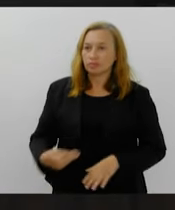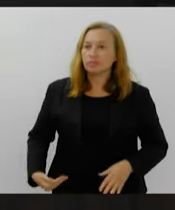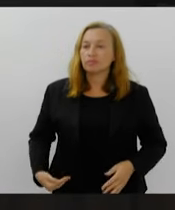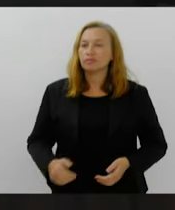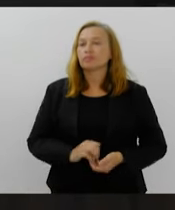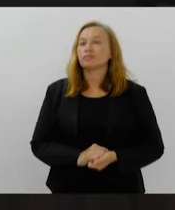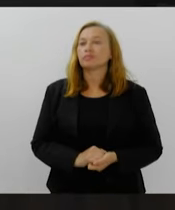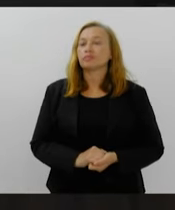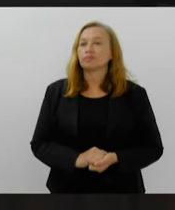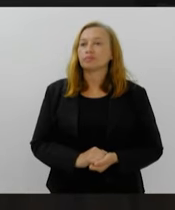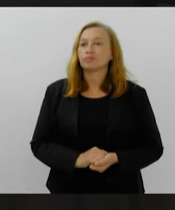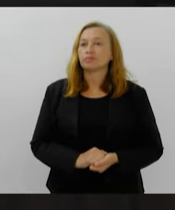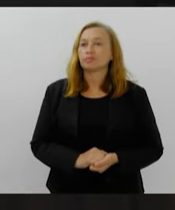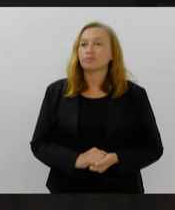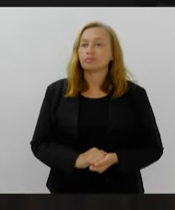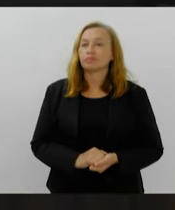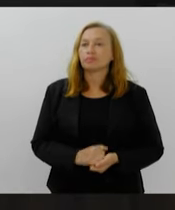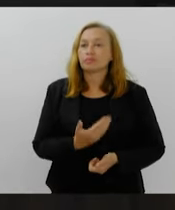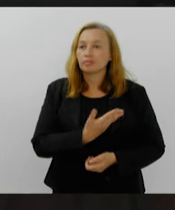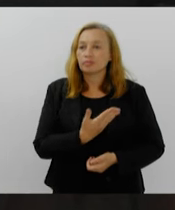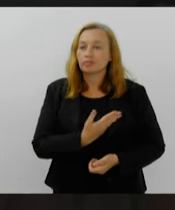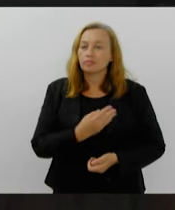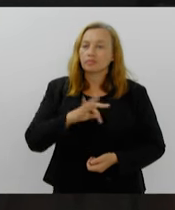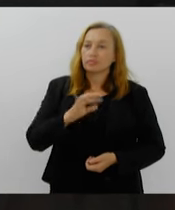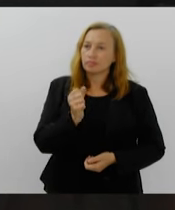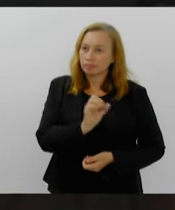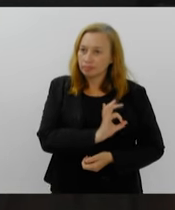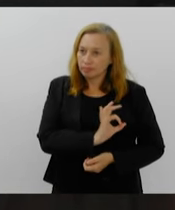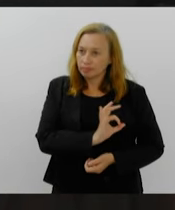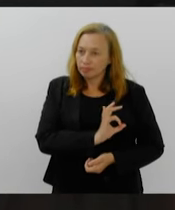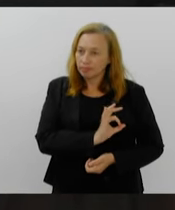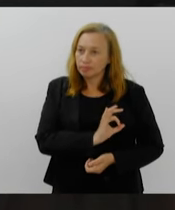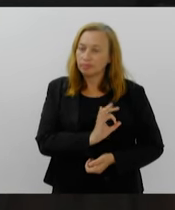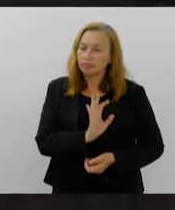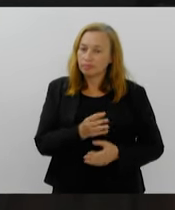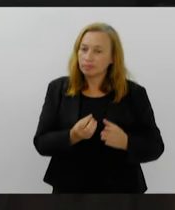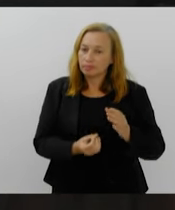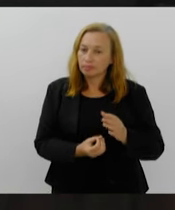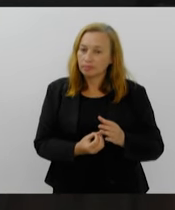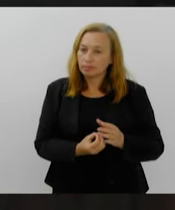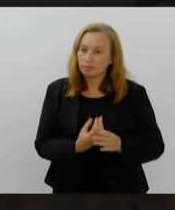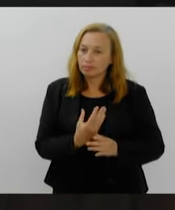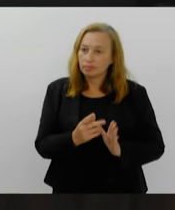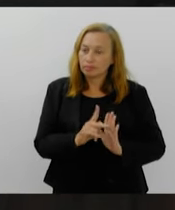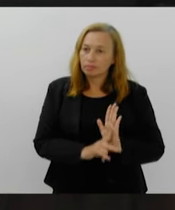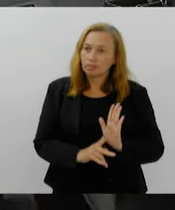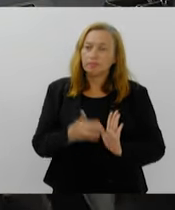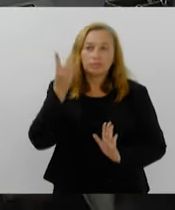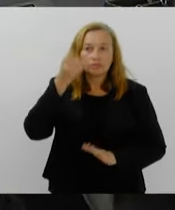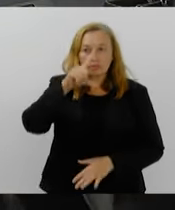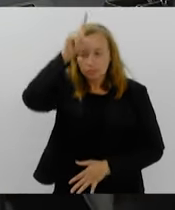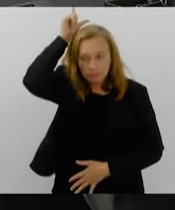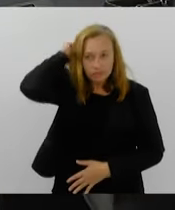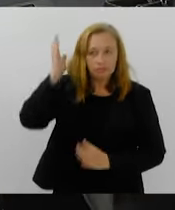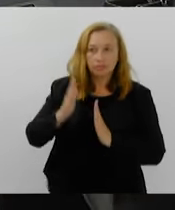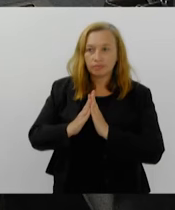públicos minha querida amiga Marta é autora Deputado luí Paulo por